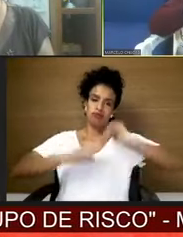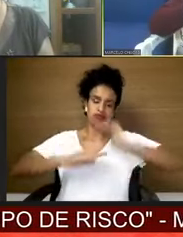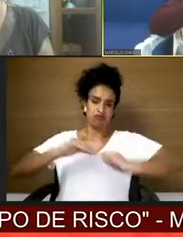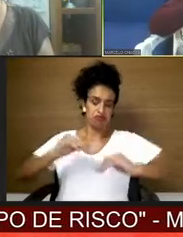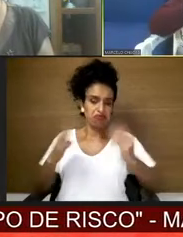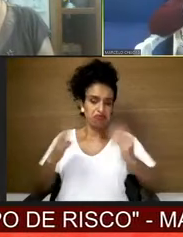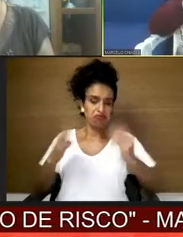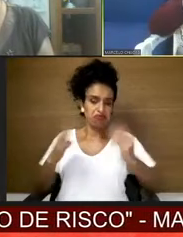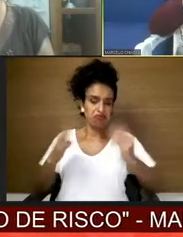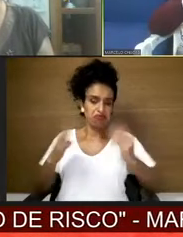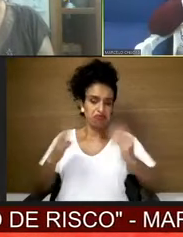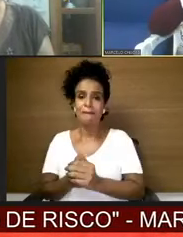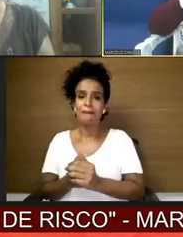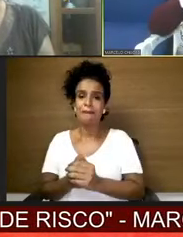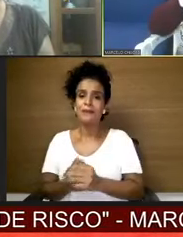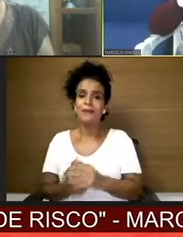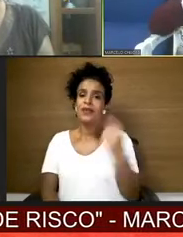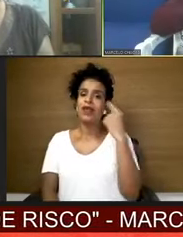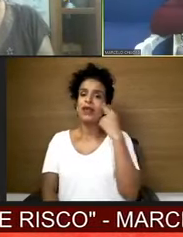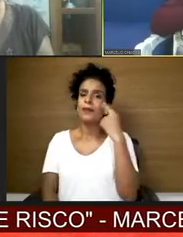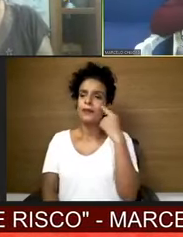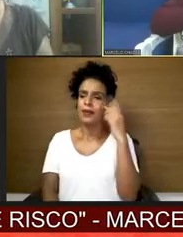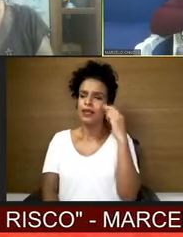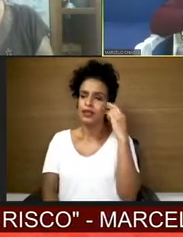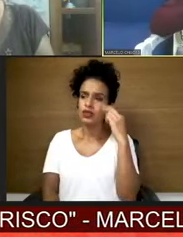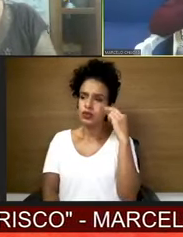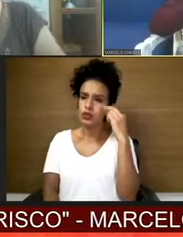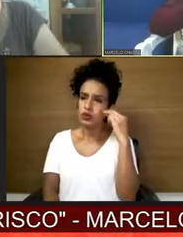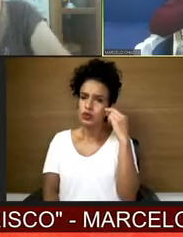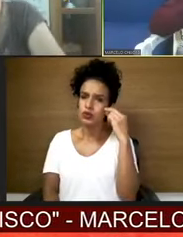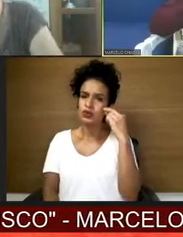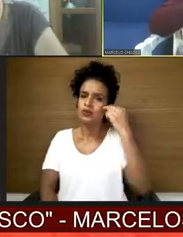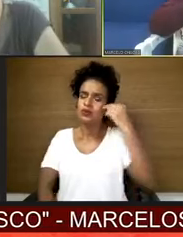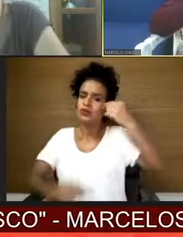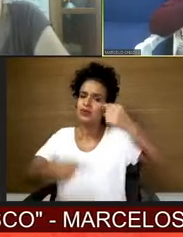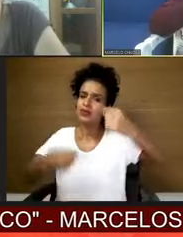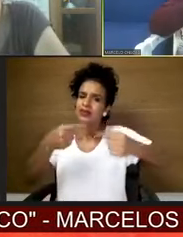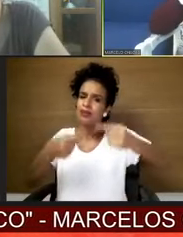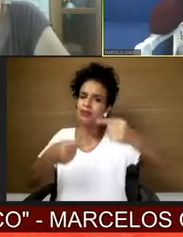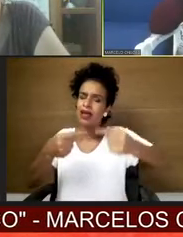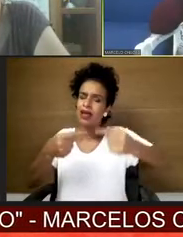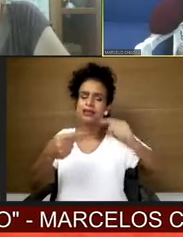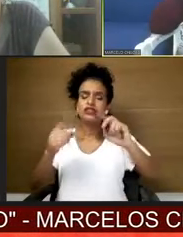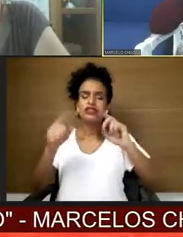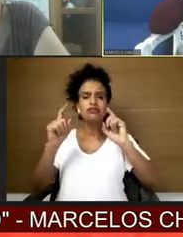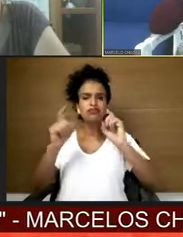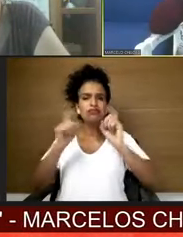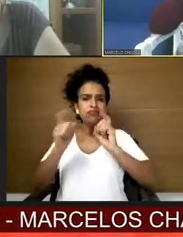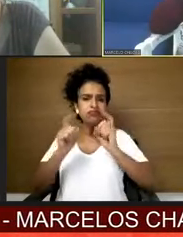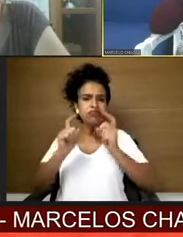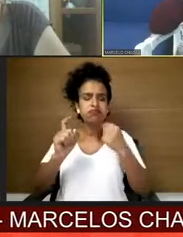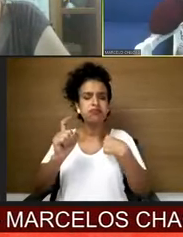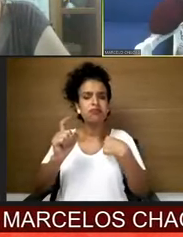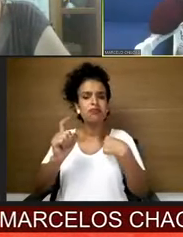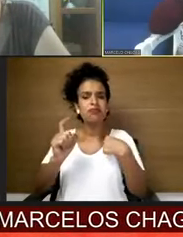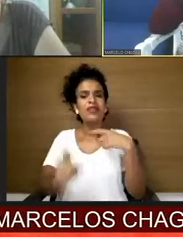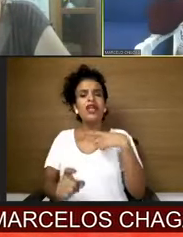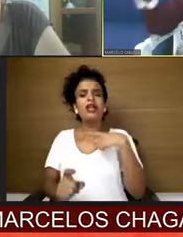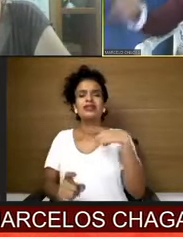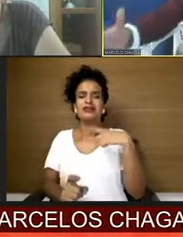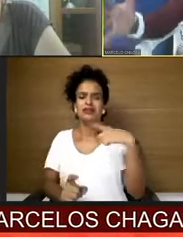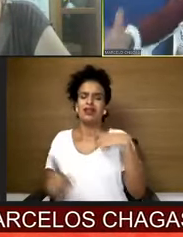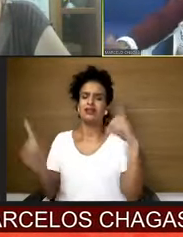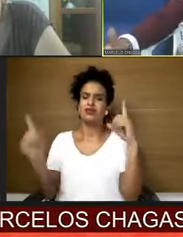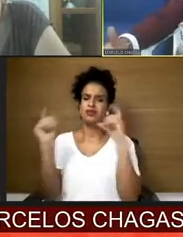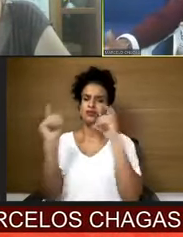seguinte, Fátima, nesse debate, Zé, nesse debate nós temos uma grande dificuldade,